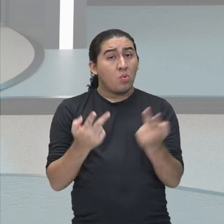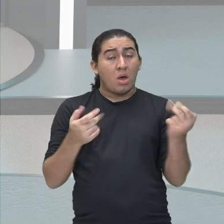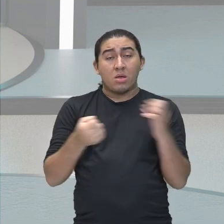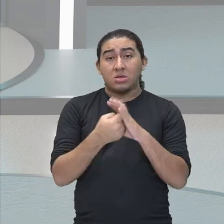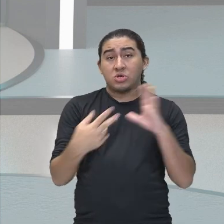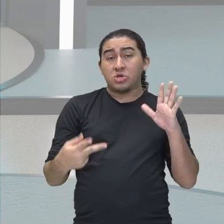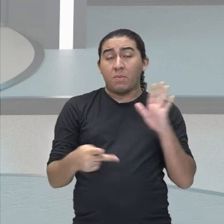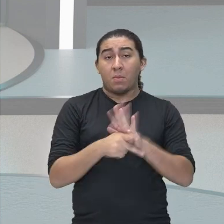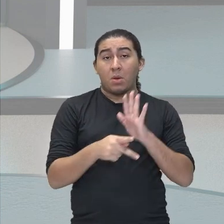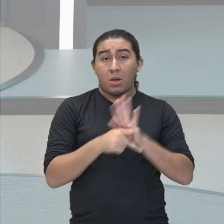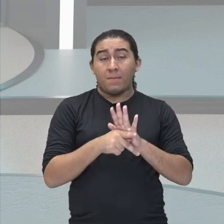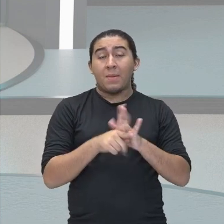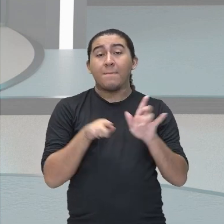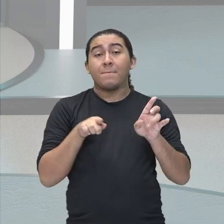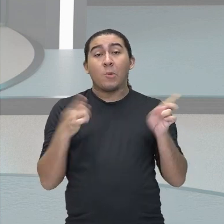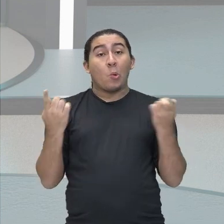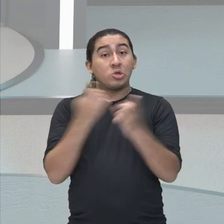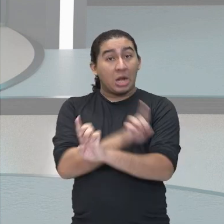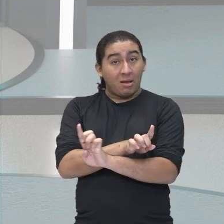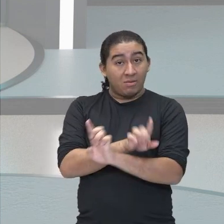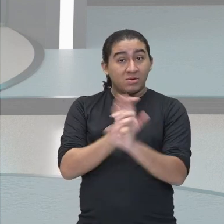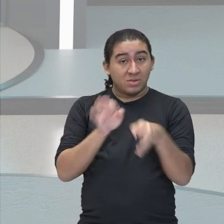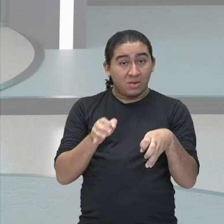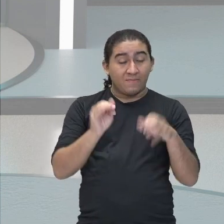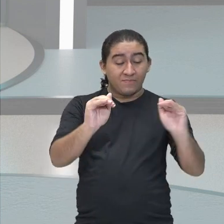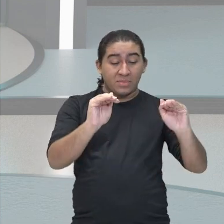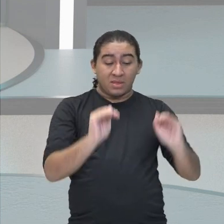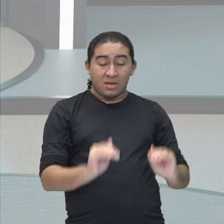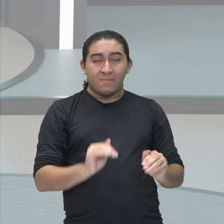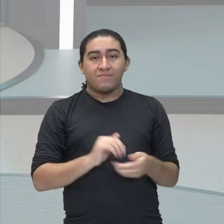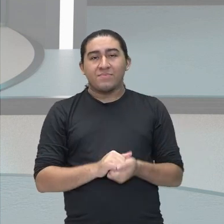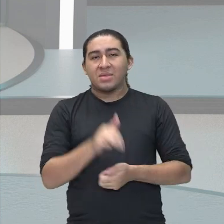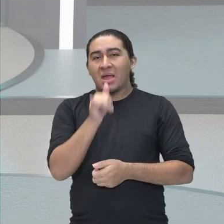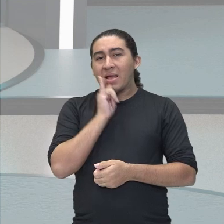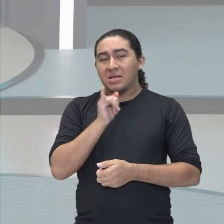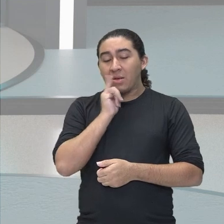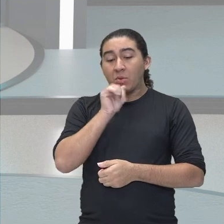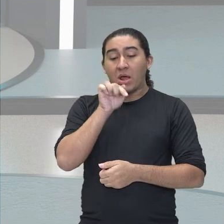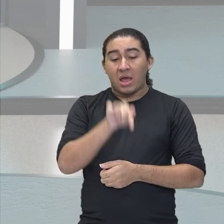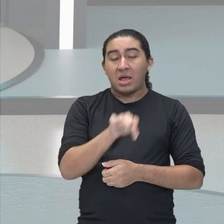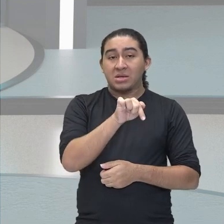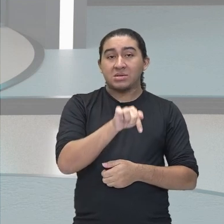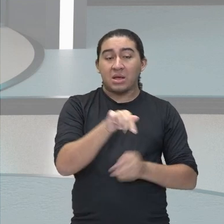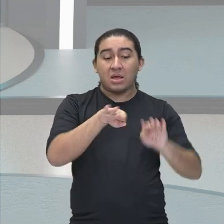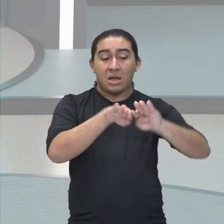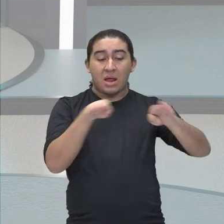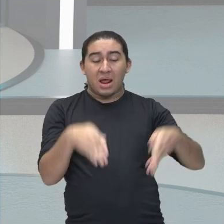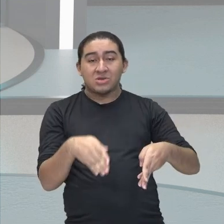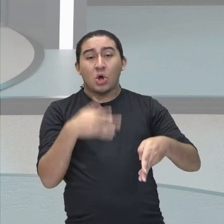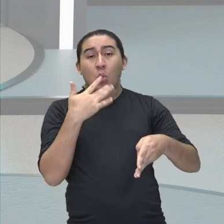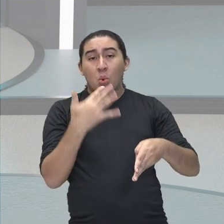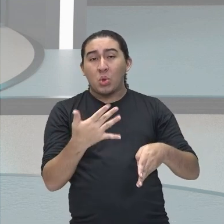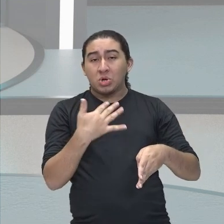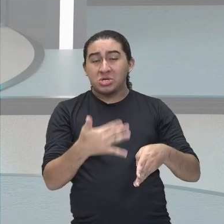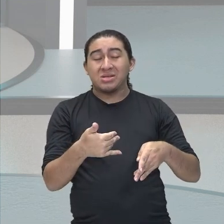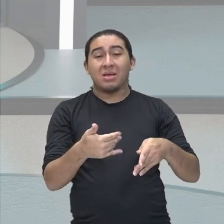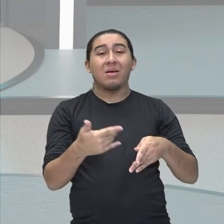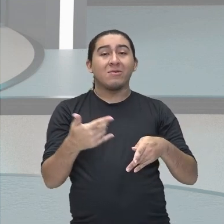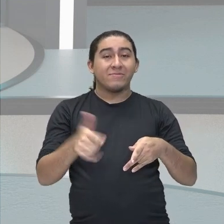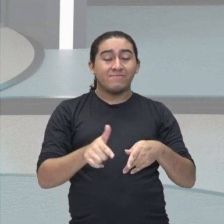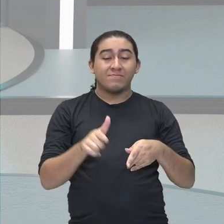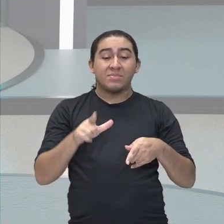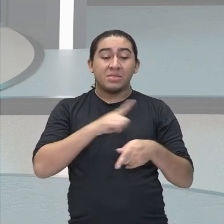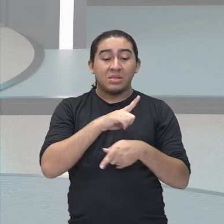da superior. Olha, relativo de inferioridade. A caixa é a menos colorida da loja, né?